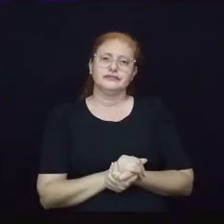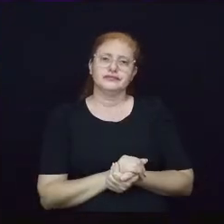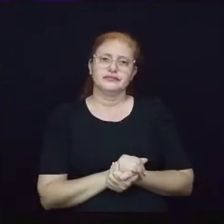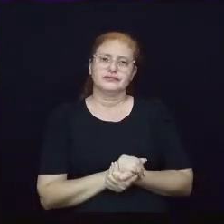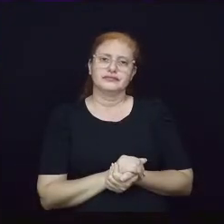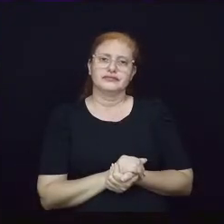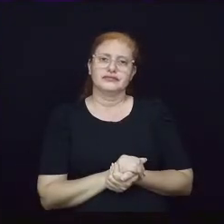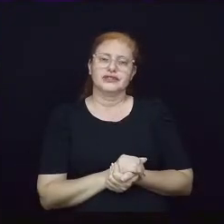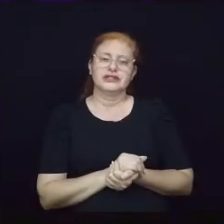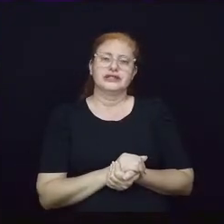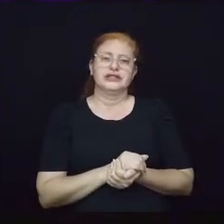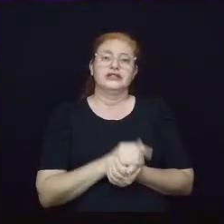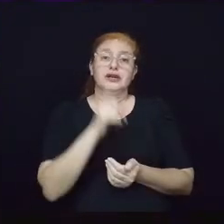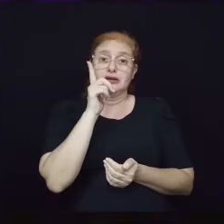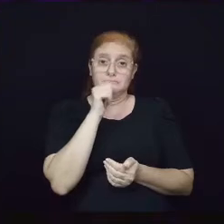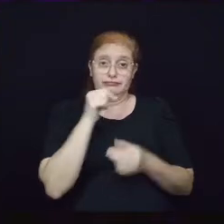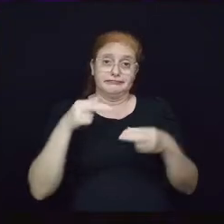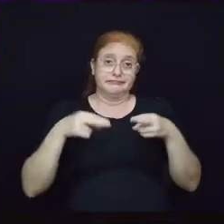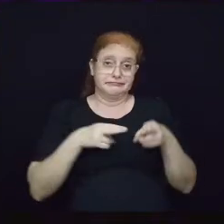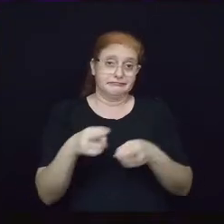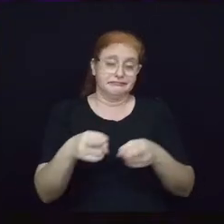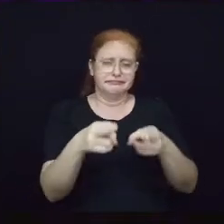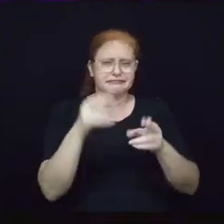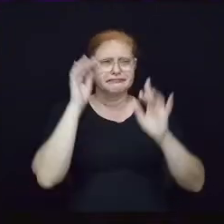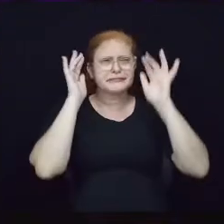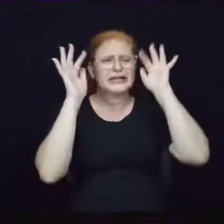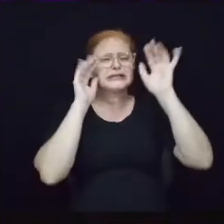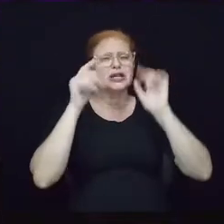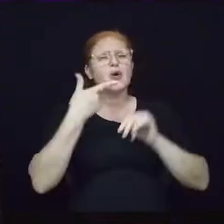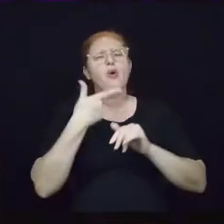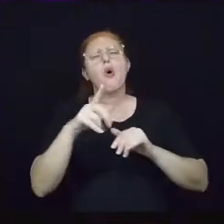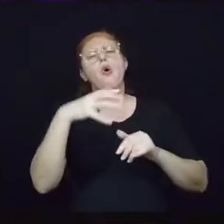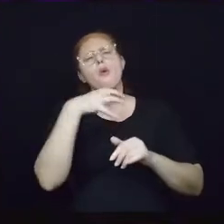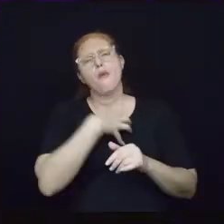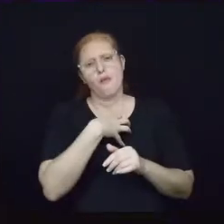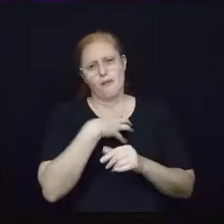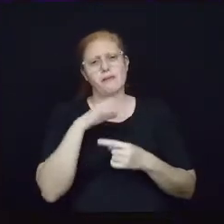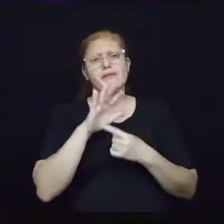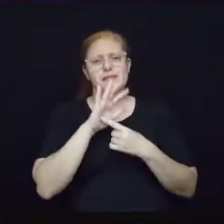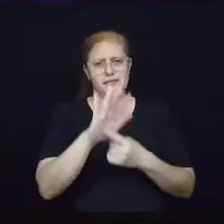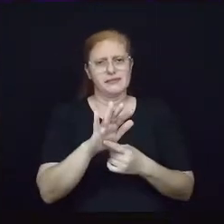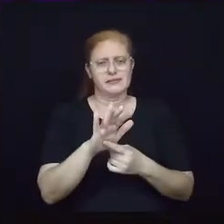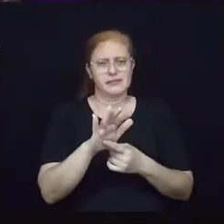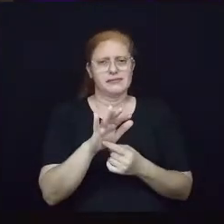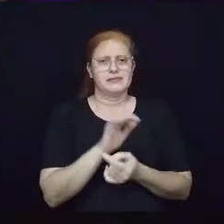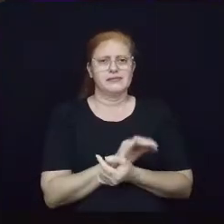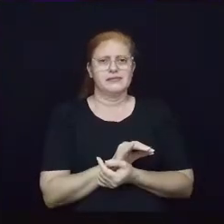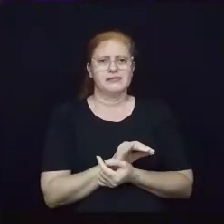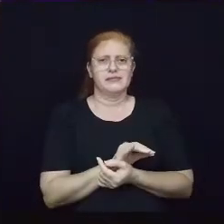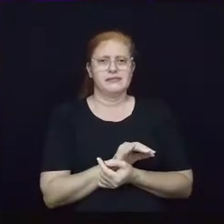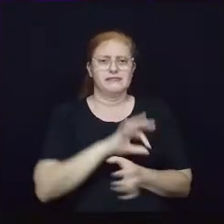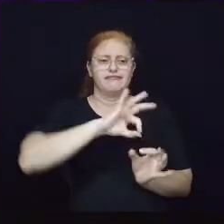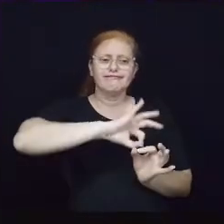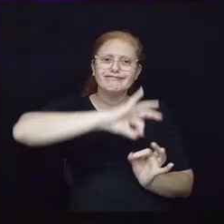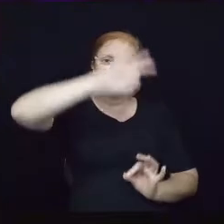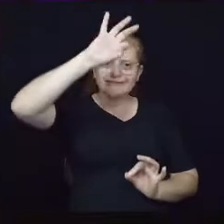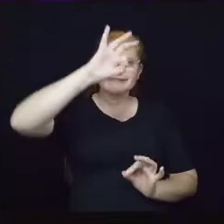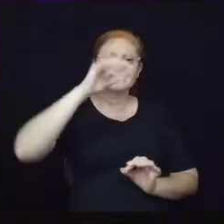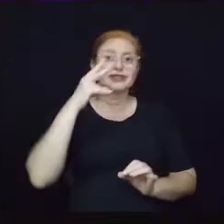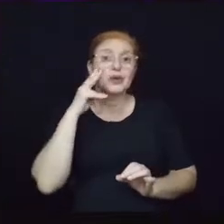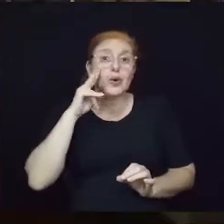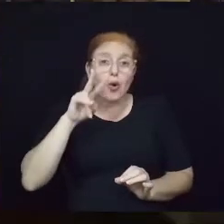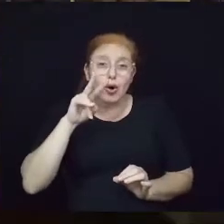a obra O Rio, ele tinha imaginado uma outra forma de apresentação na altura dos